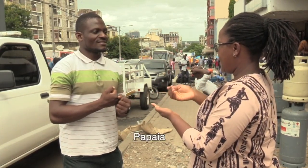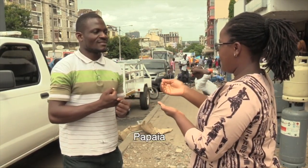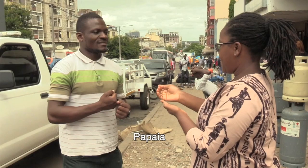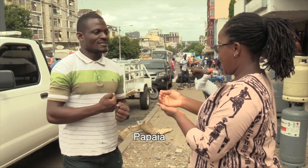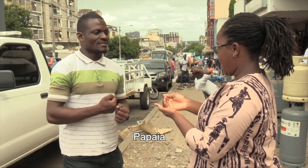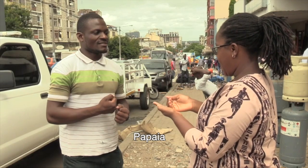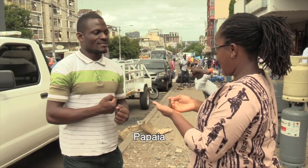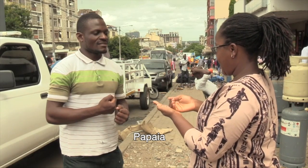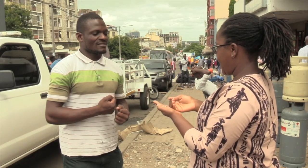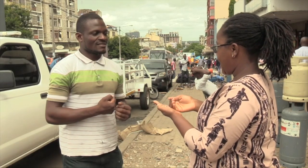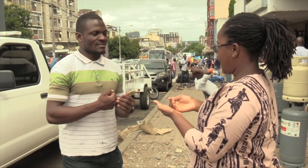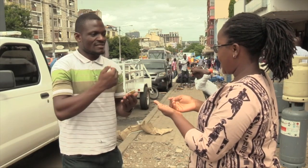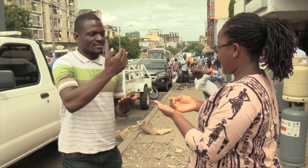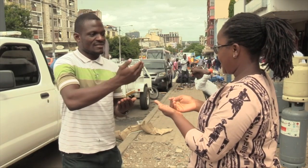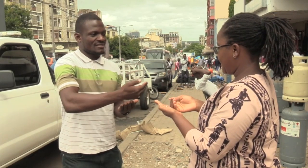Papaya